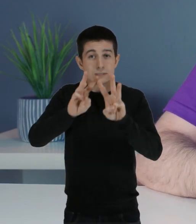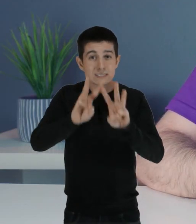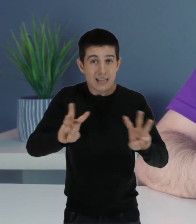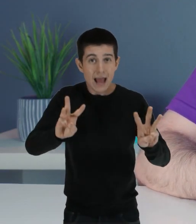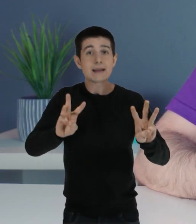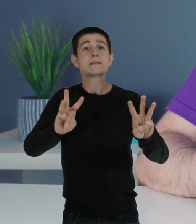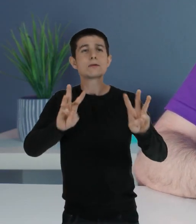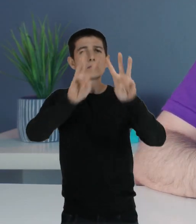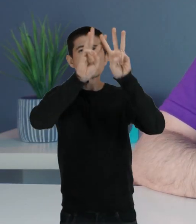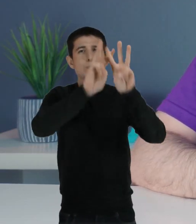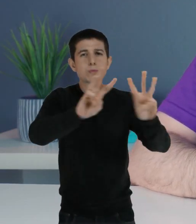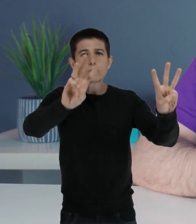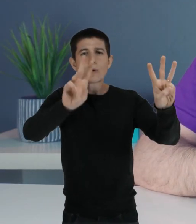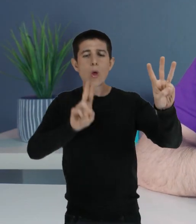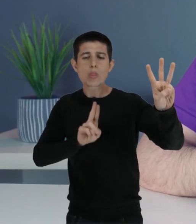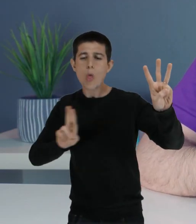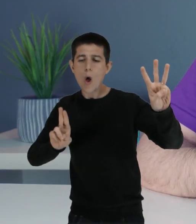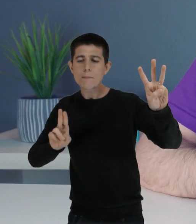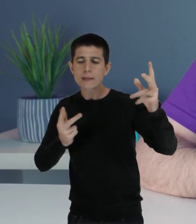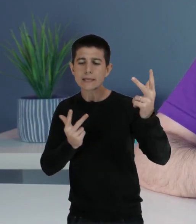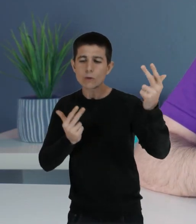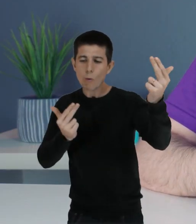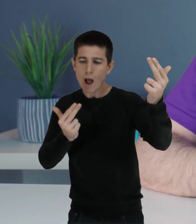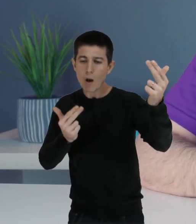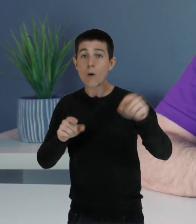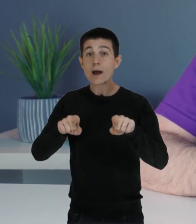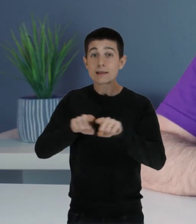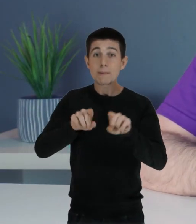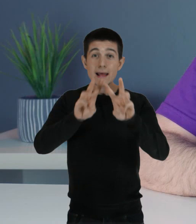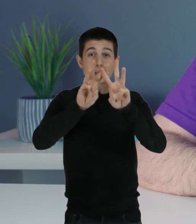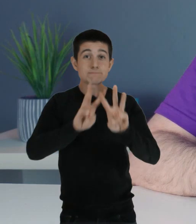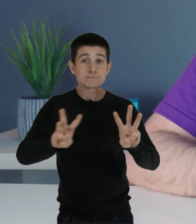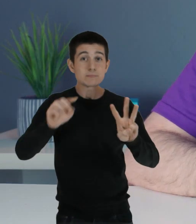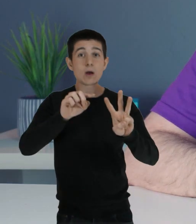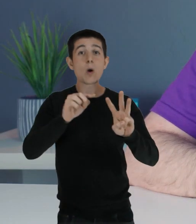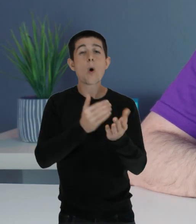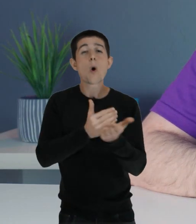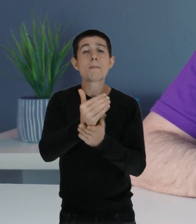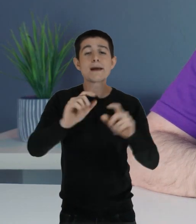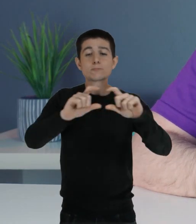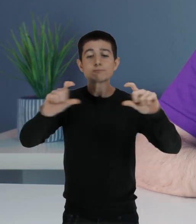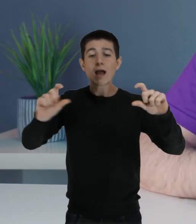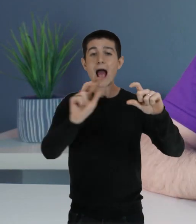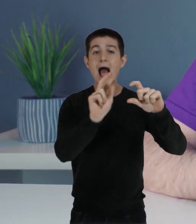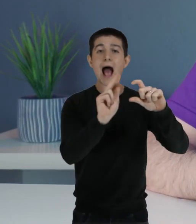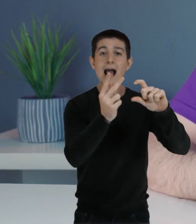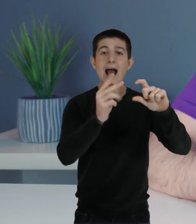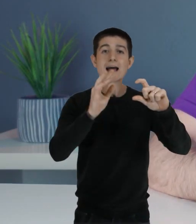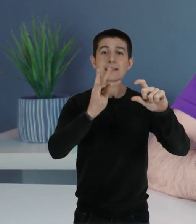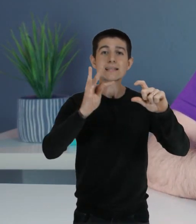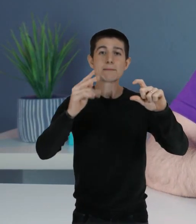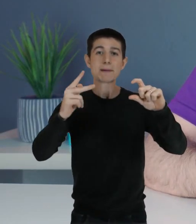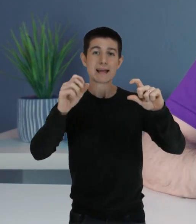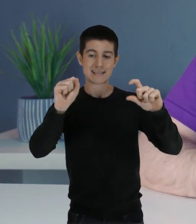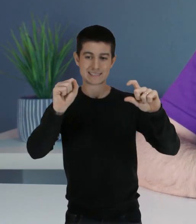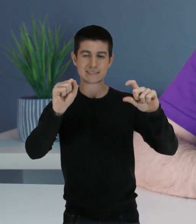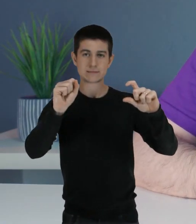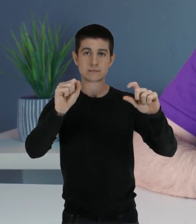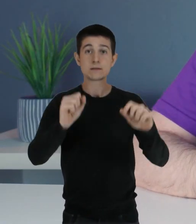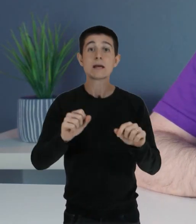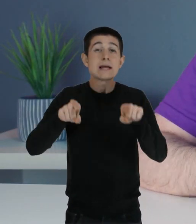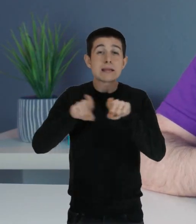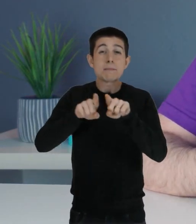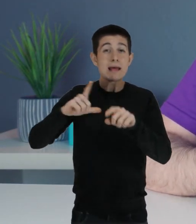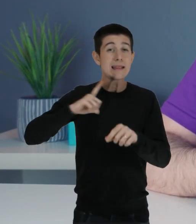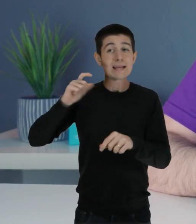também se você está acessando através de um endereço seguro que começa com HTTPS. Os navegadores geralmente mostram se o link